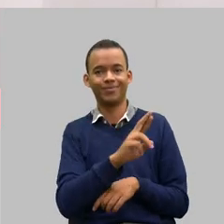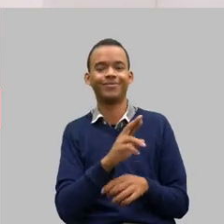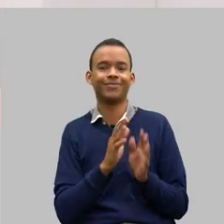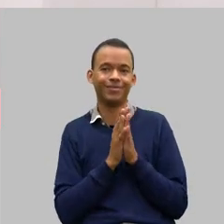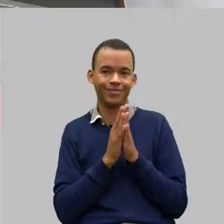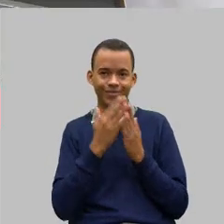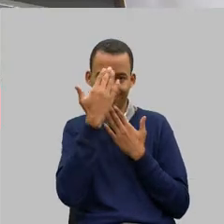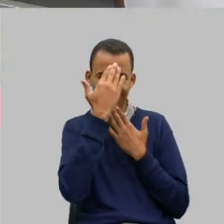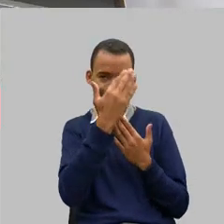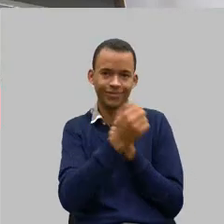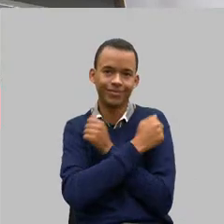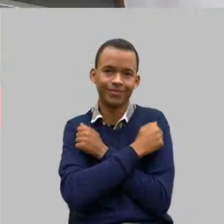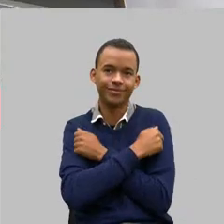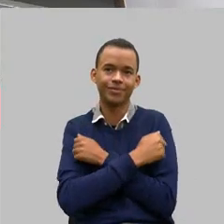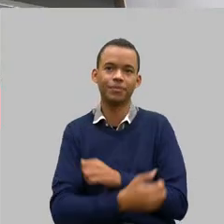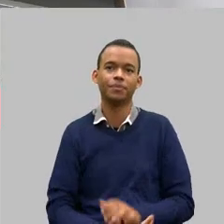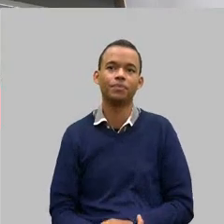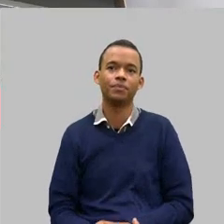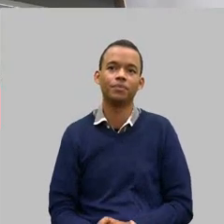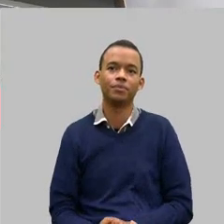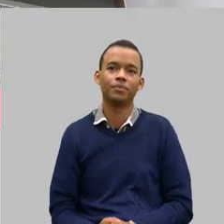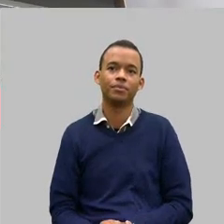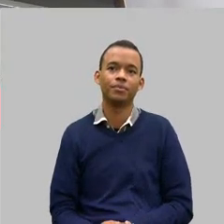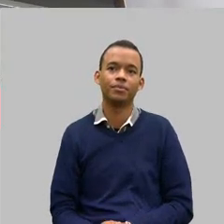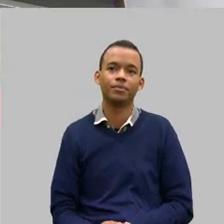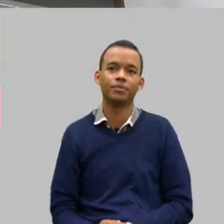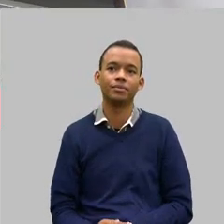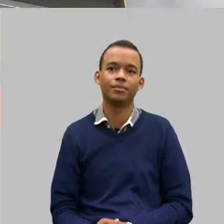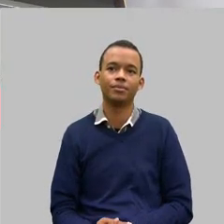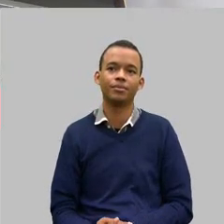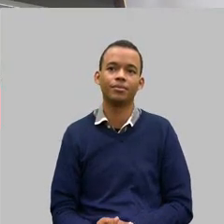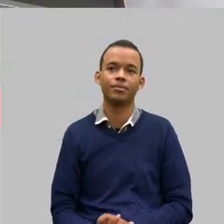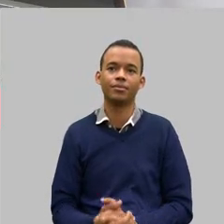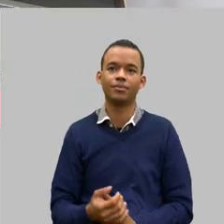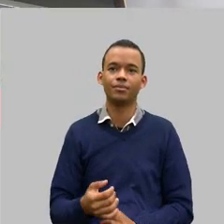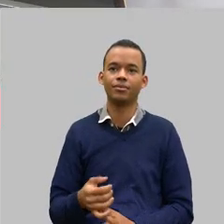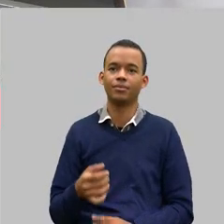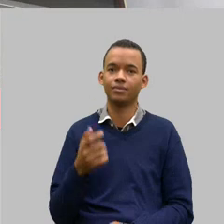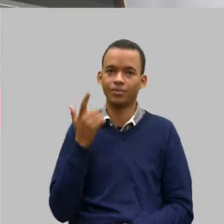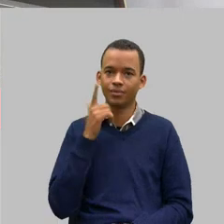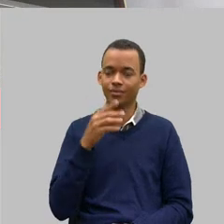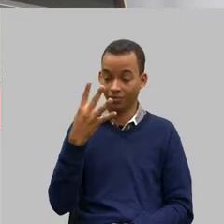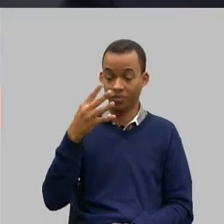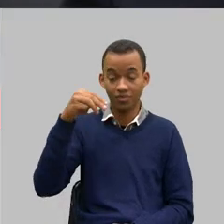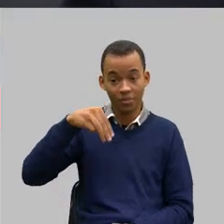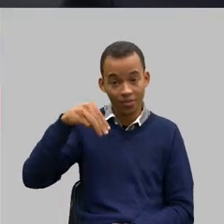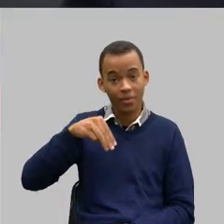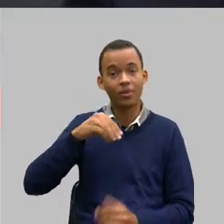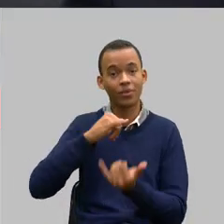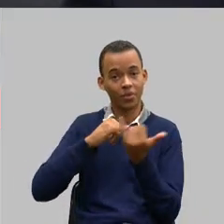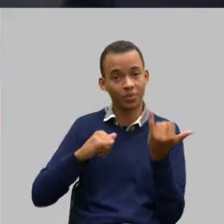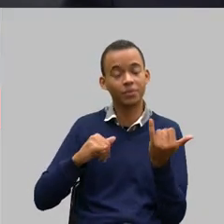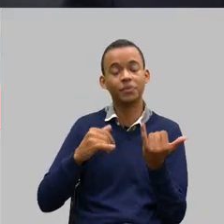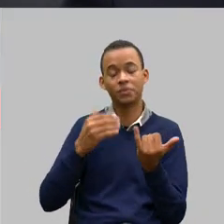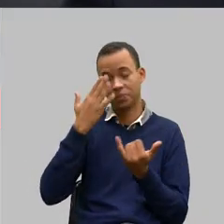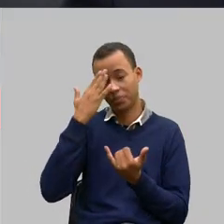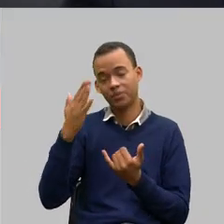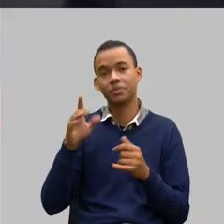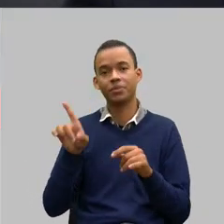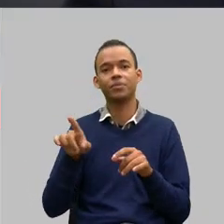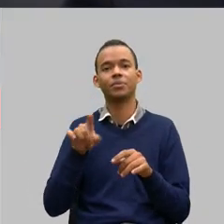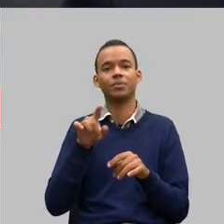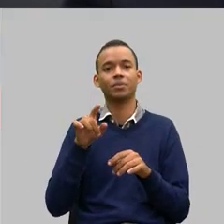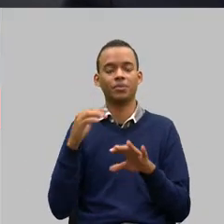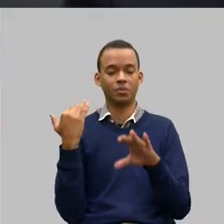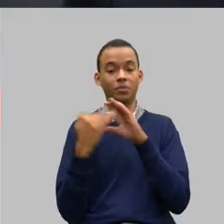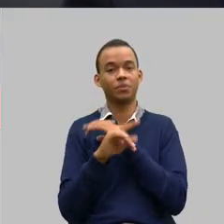um abraço Deputado Tito ocupou 4 minutos e meio mas nosso querido Rodrigo aqui me falou que a mensagem que vossa